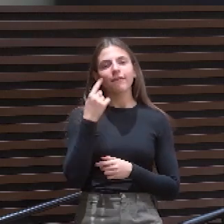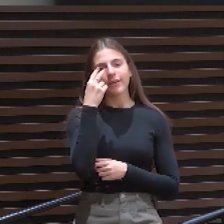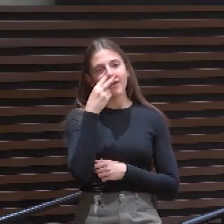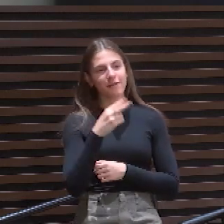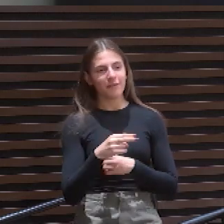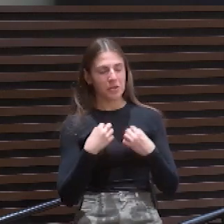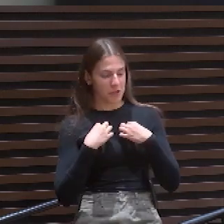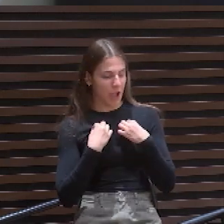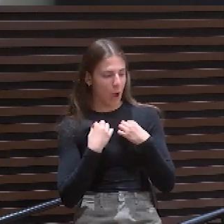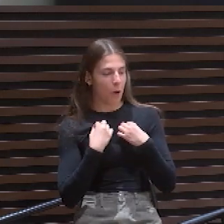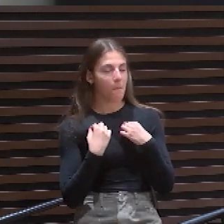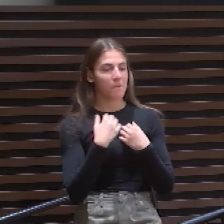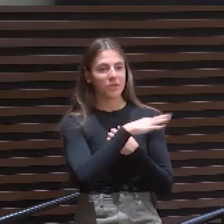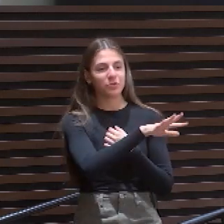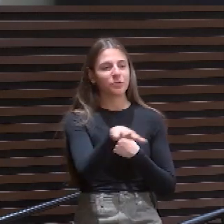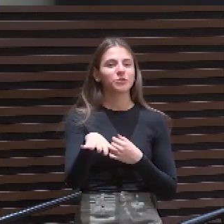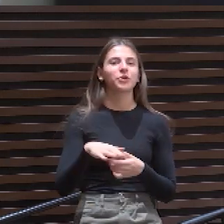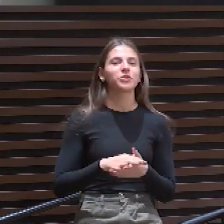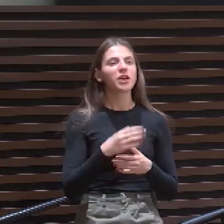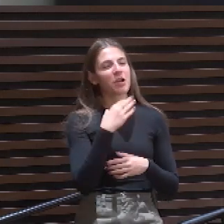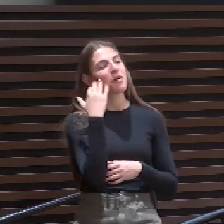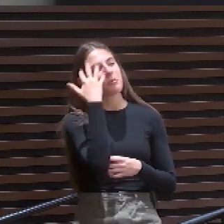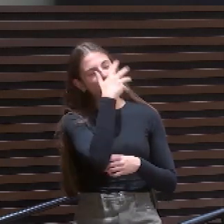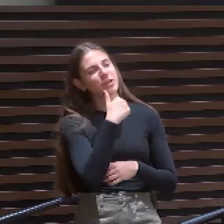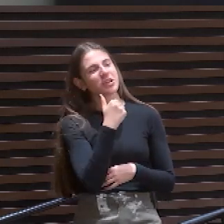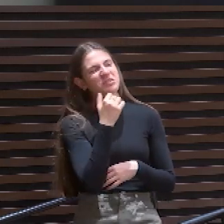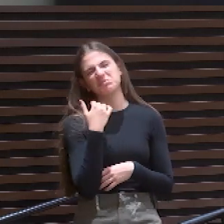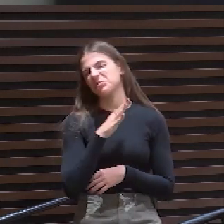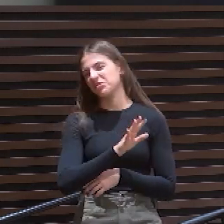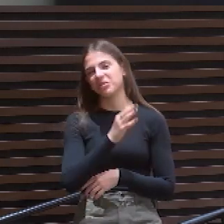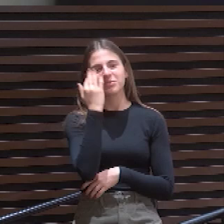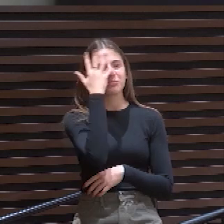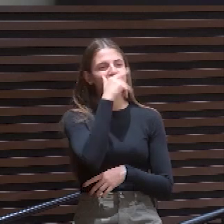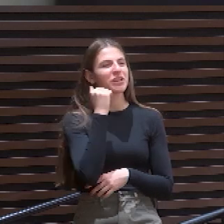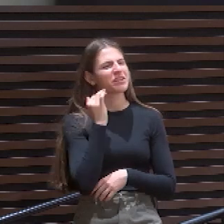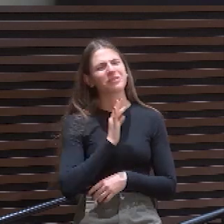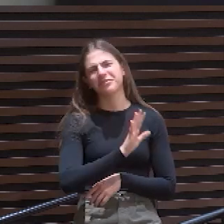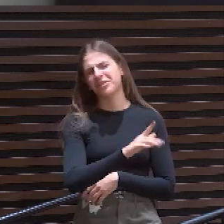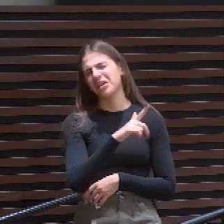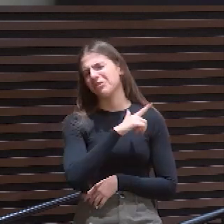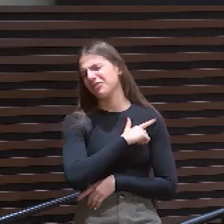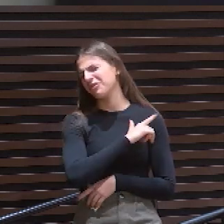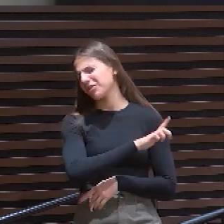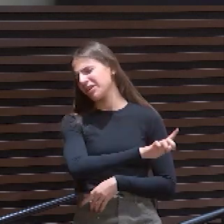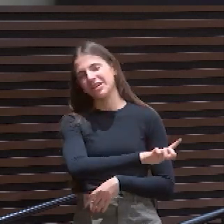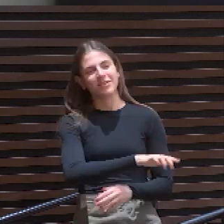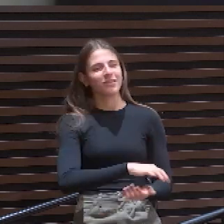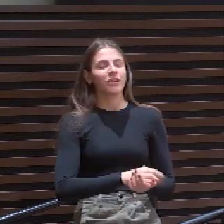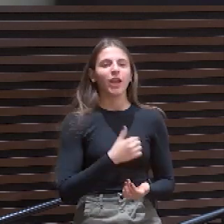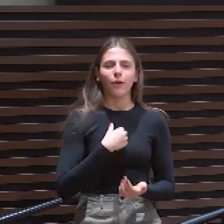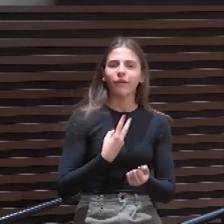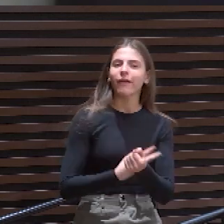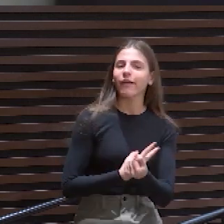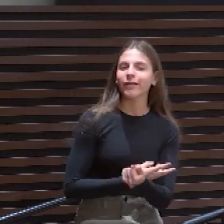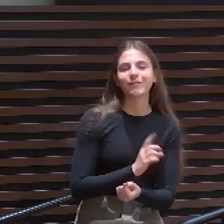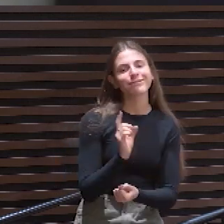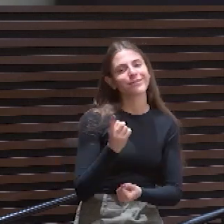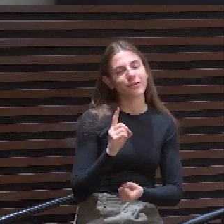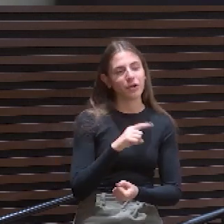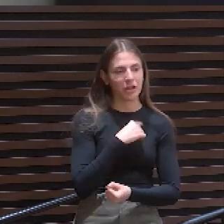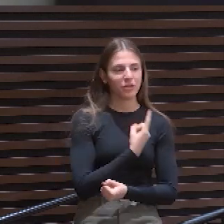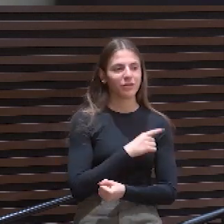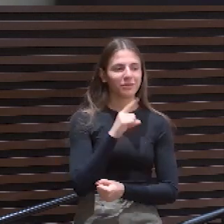Mentira? Bonito, feio, bonito, feio. Estou errado? Nós somos pequenos